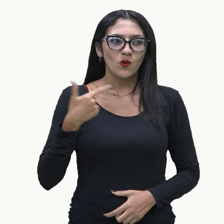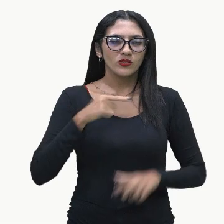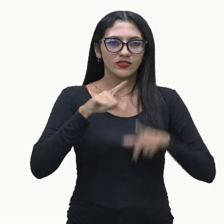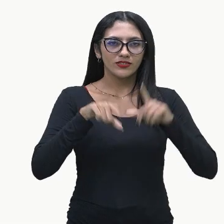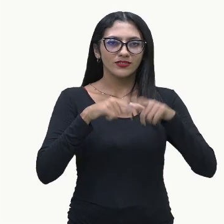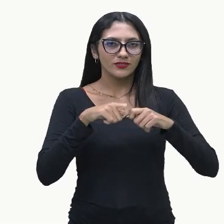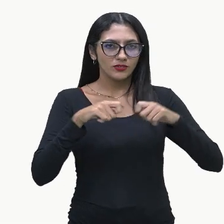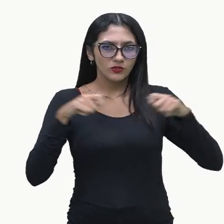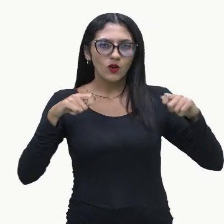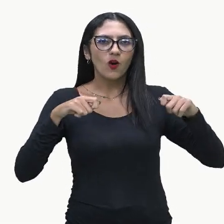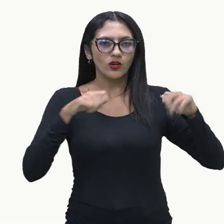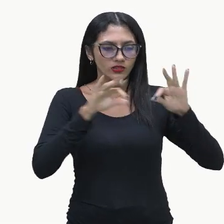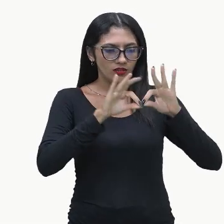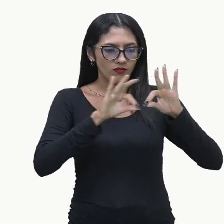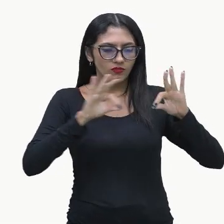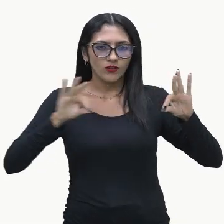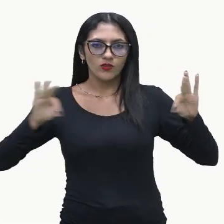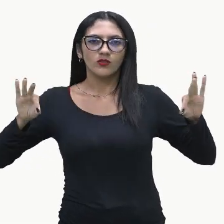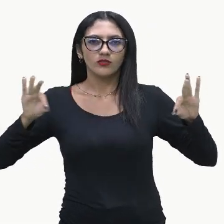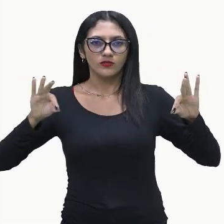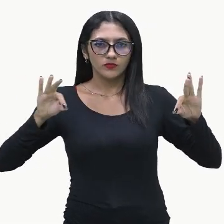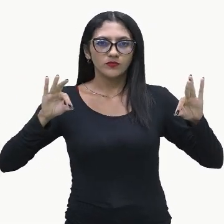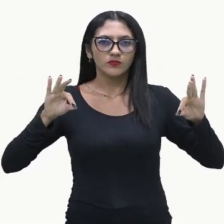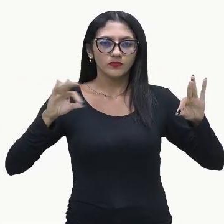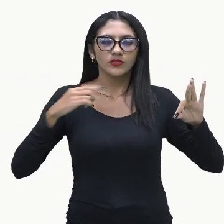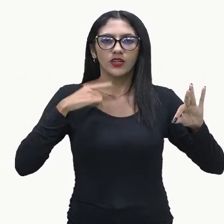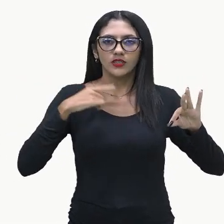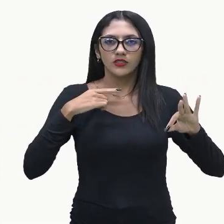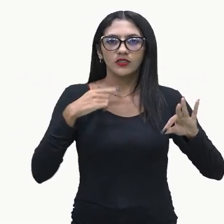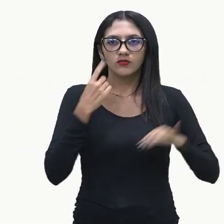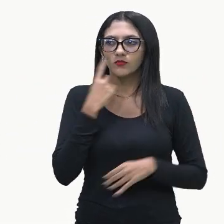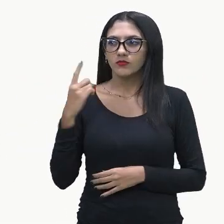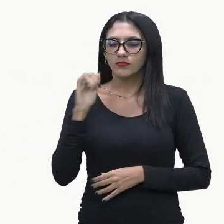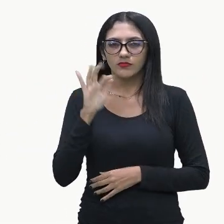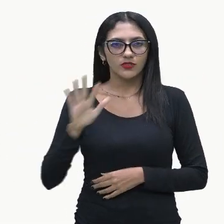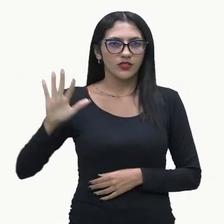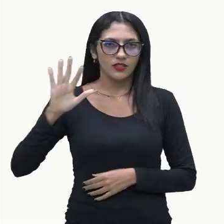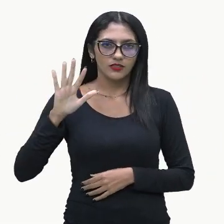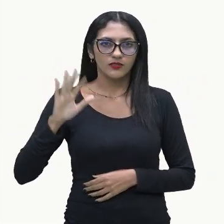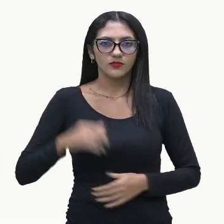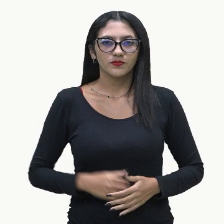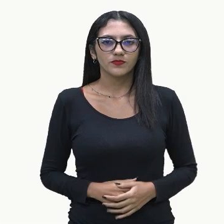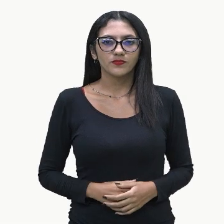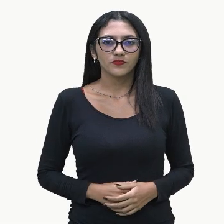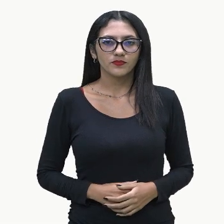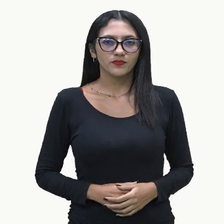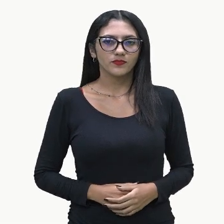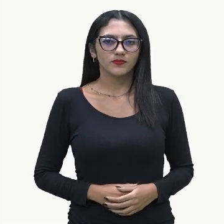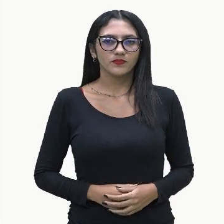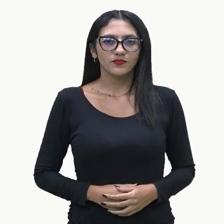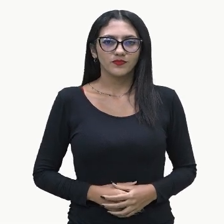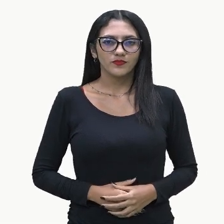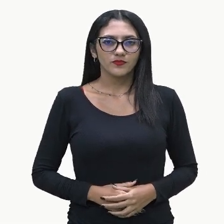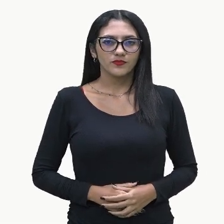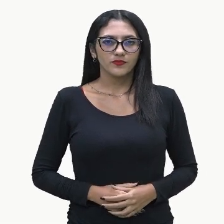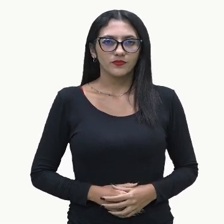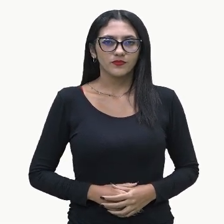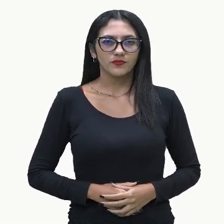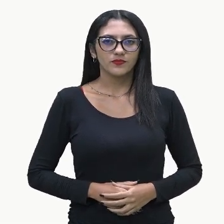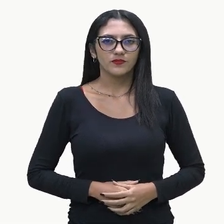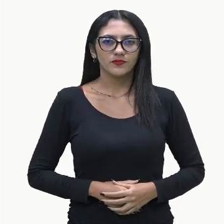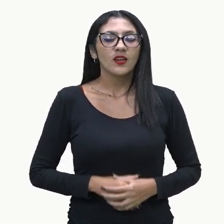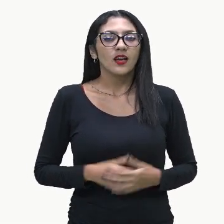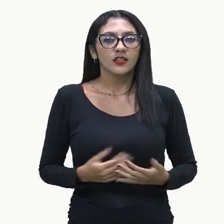tá? Formando um triângulo retângulo. tá? Então, desses